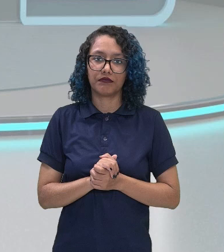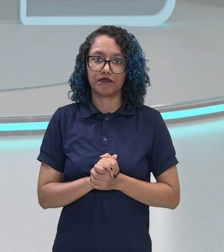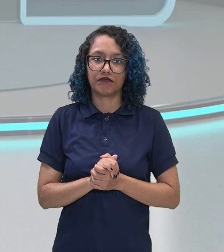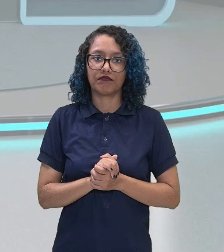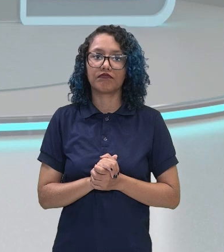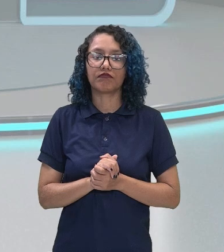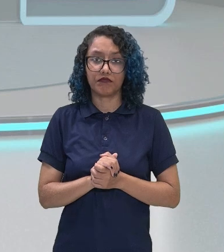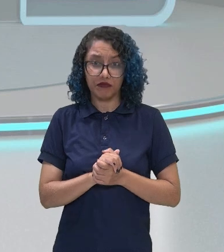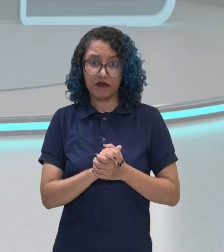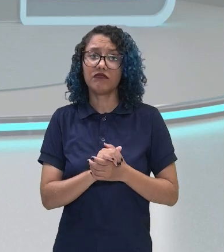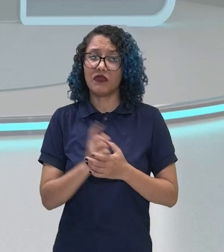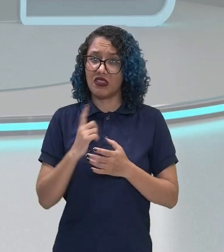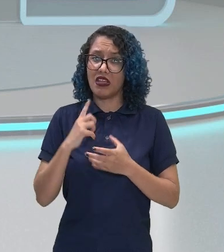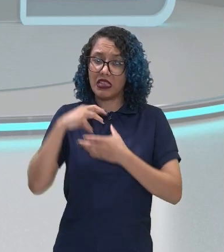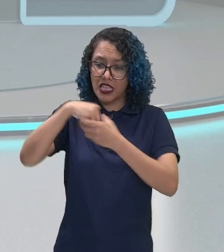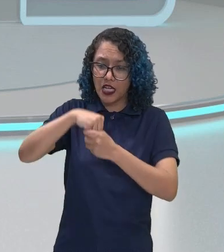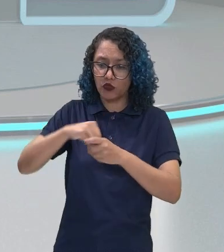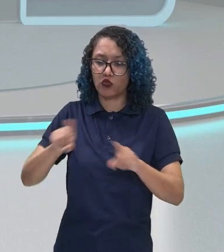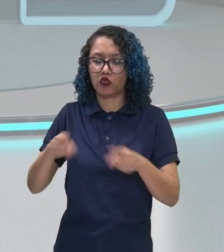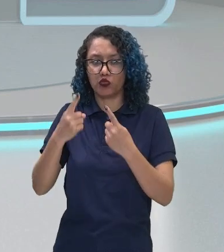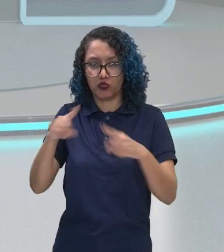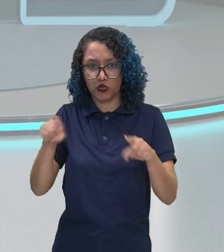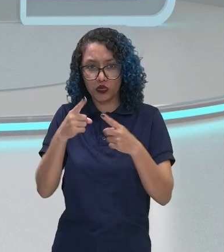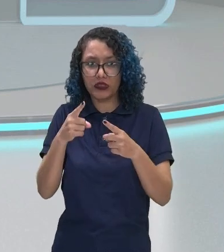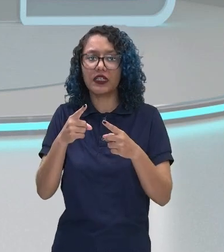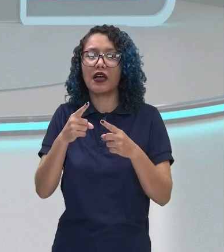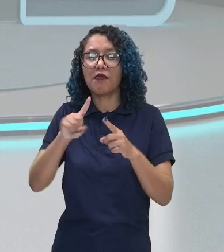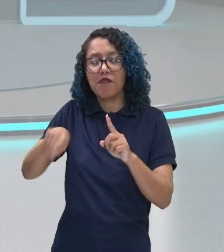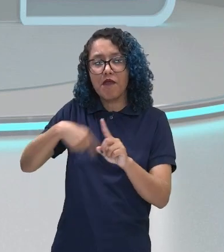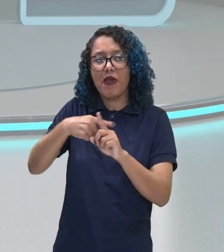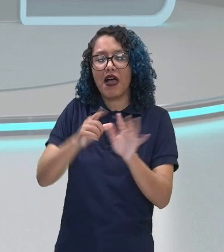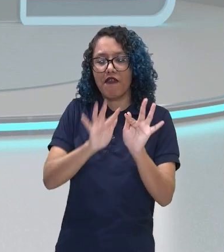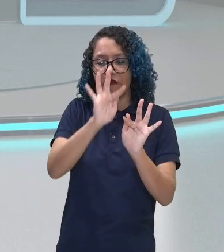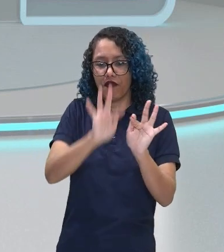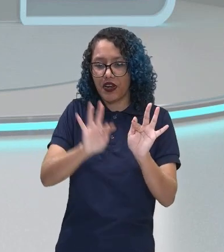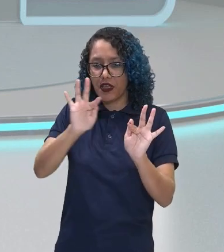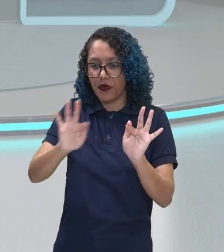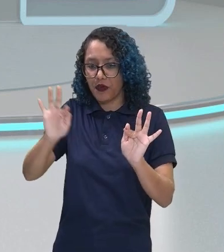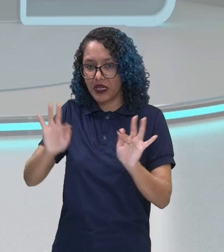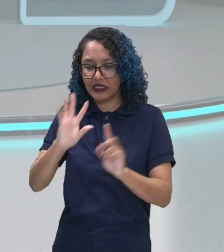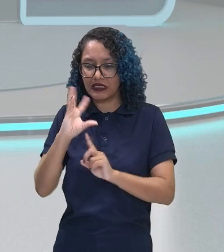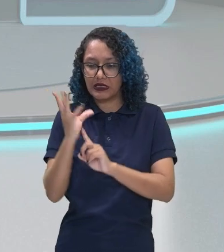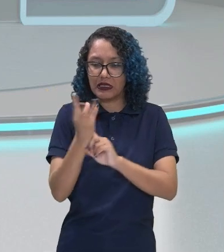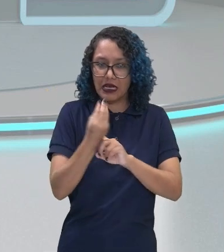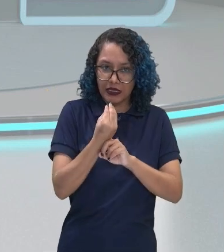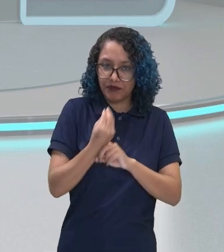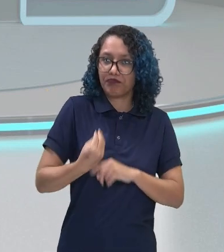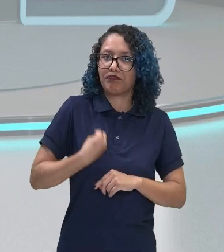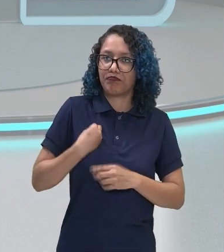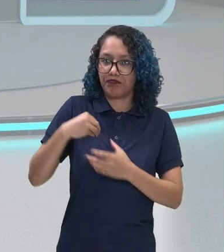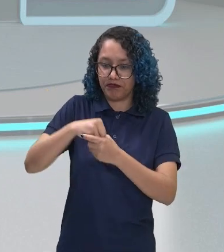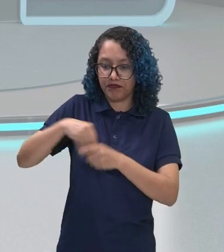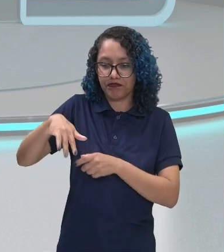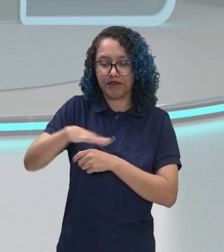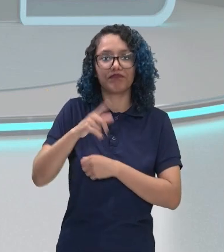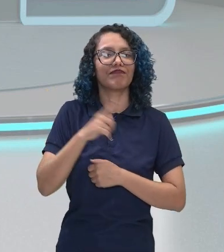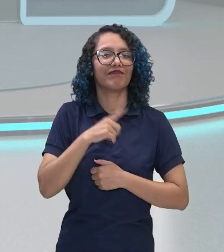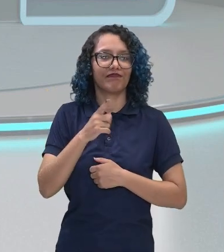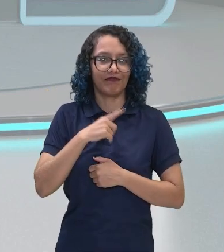a música, junto com a frequência, junto com as artes.